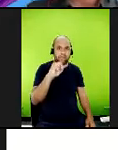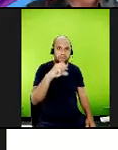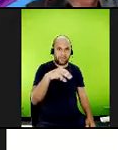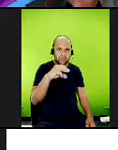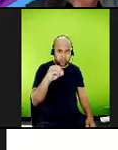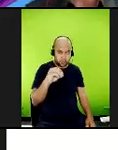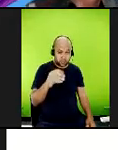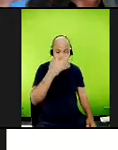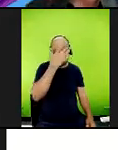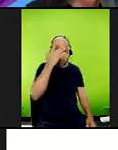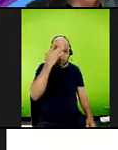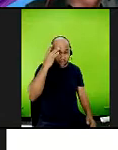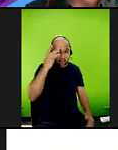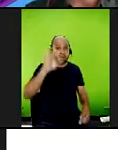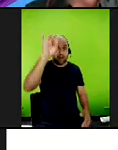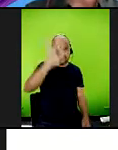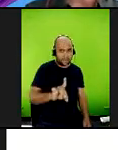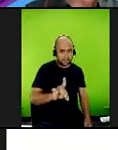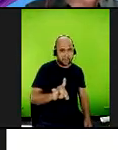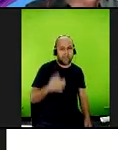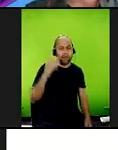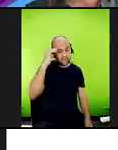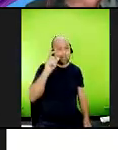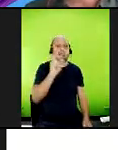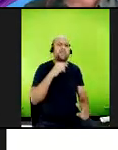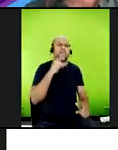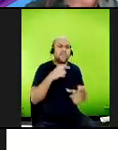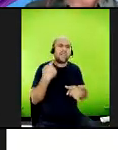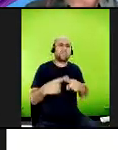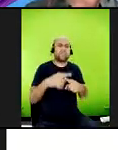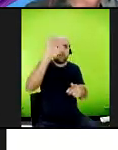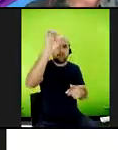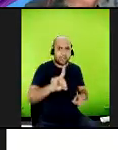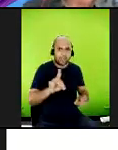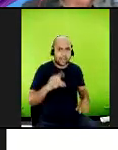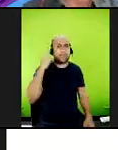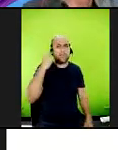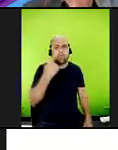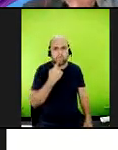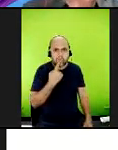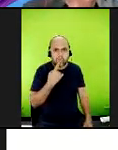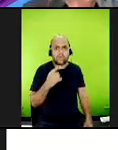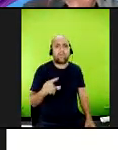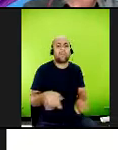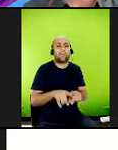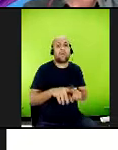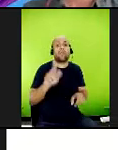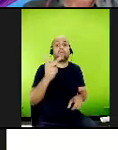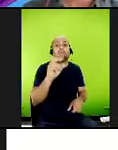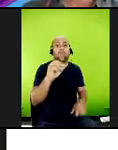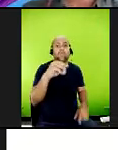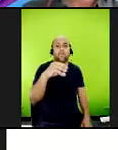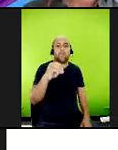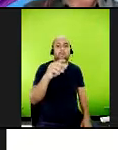de locomoção ou intelectual não é um embate enorme hoje em dia homofobia que é quando você